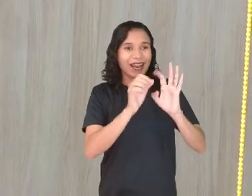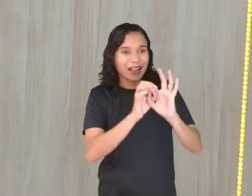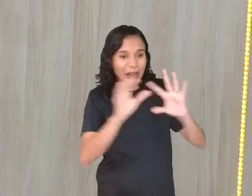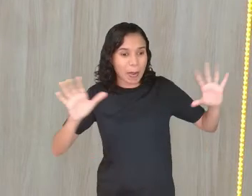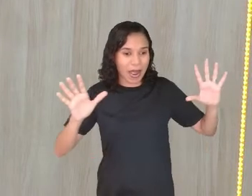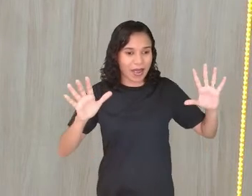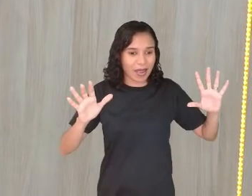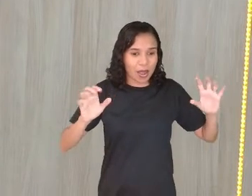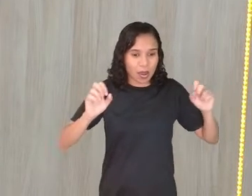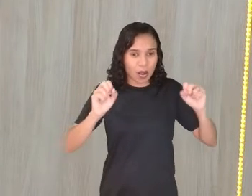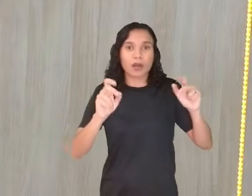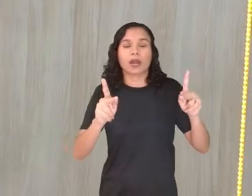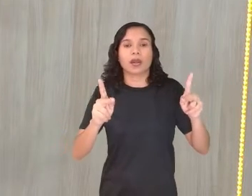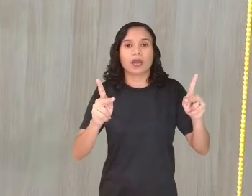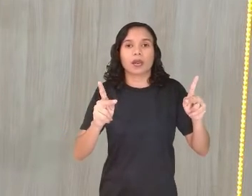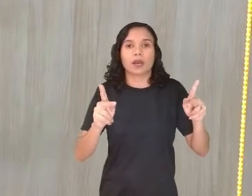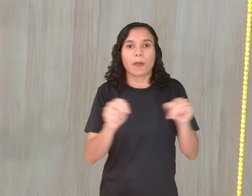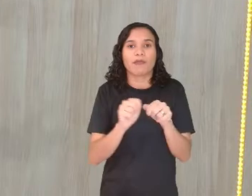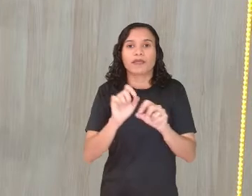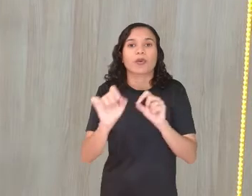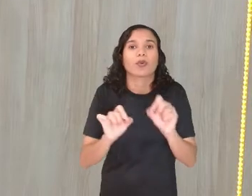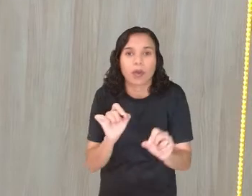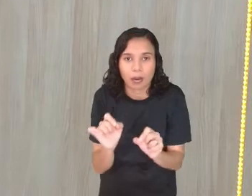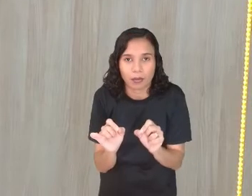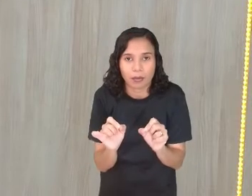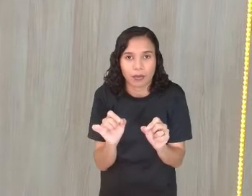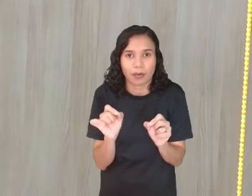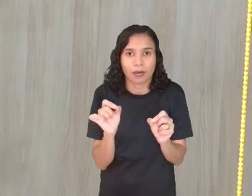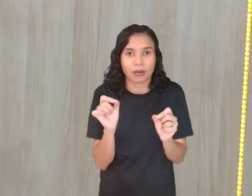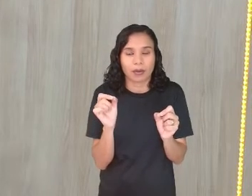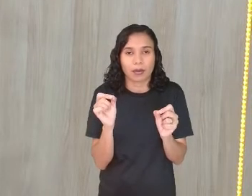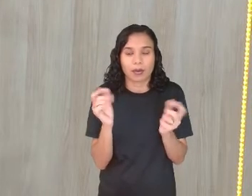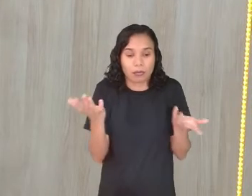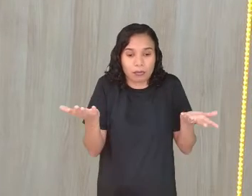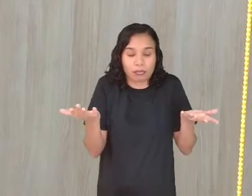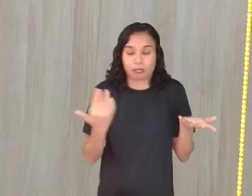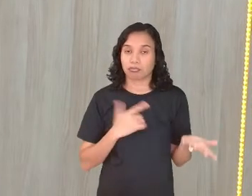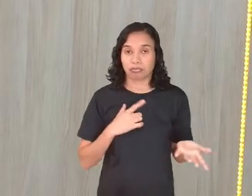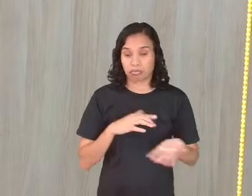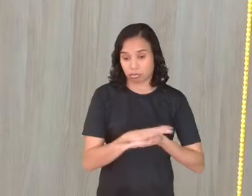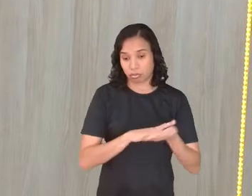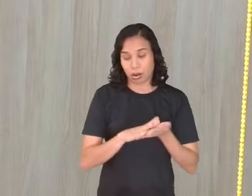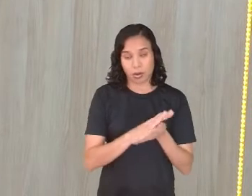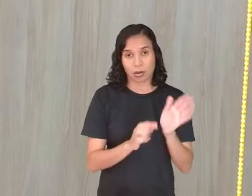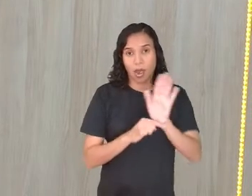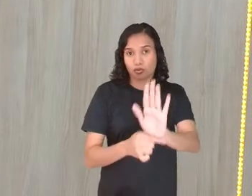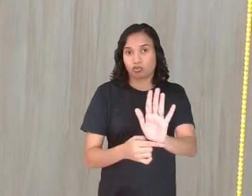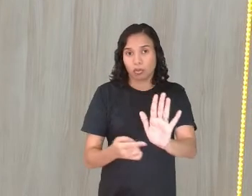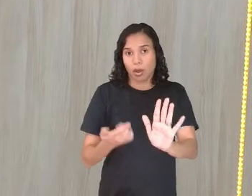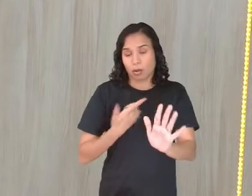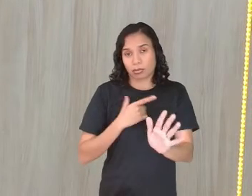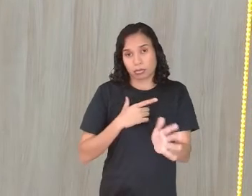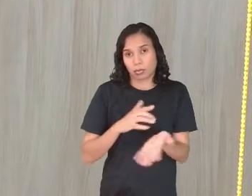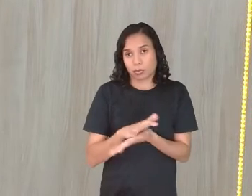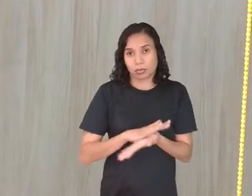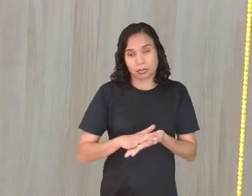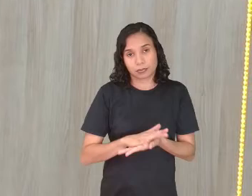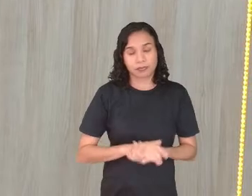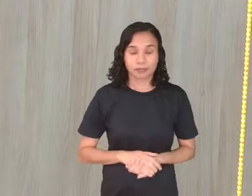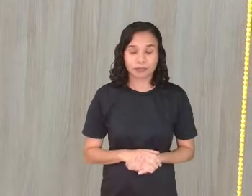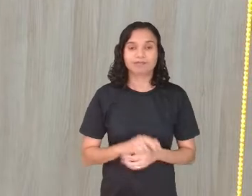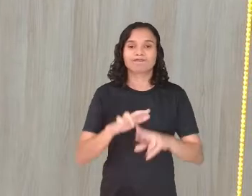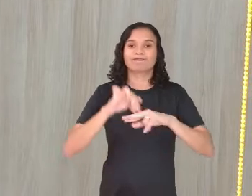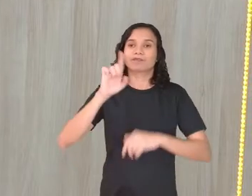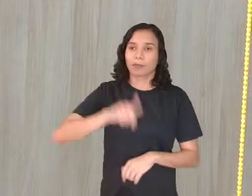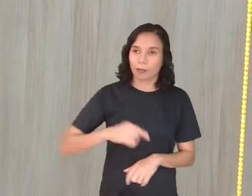liberta eles, mas eles ficam, né, a própria sorte, porque o Estado não deu essa condição. Então, por isso que